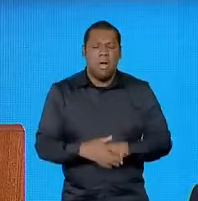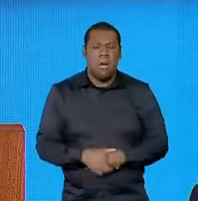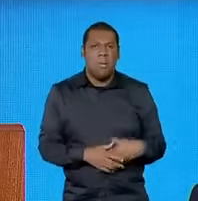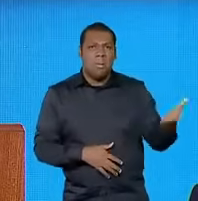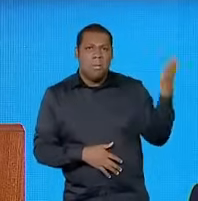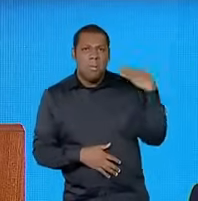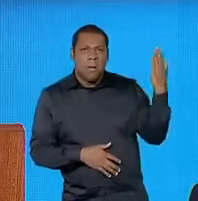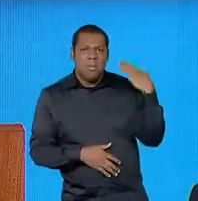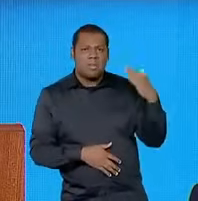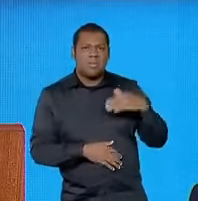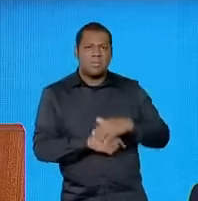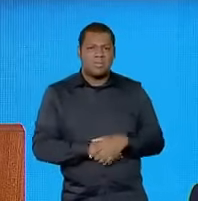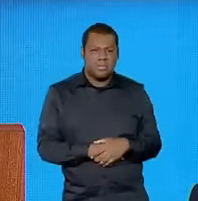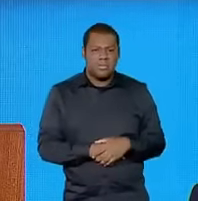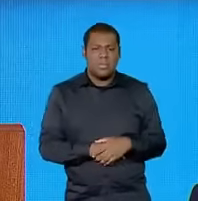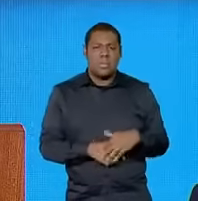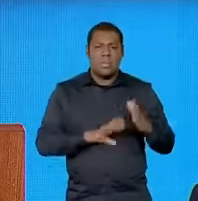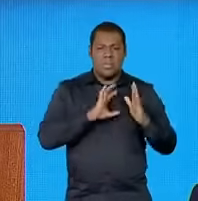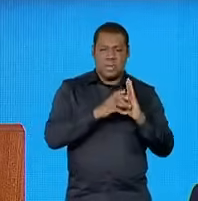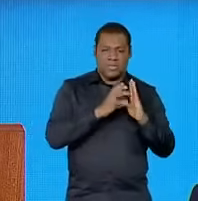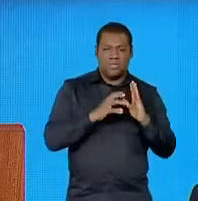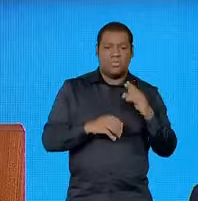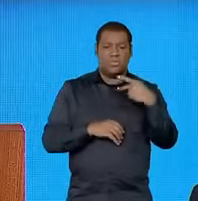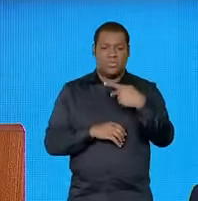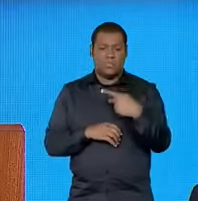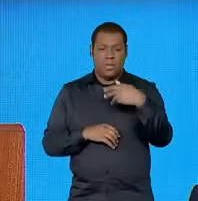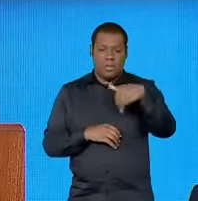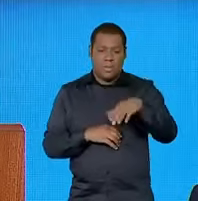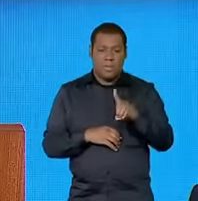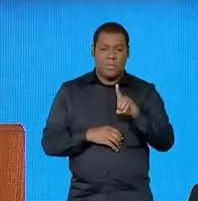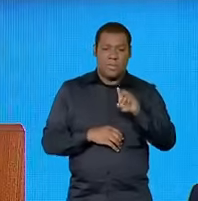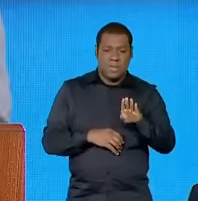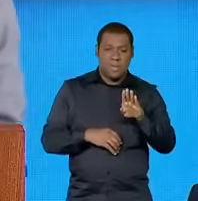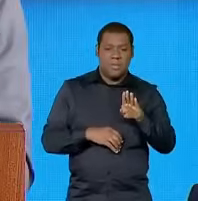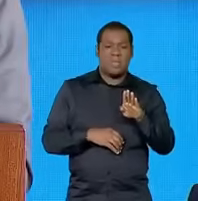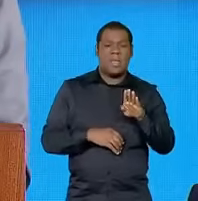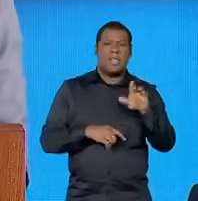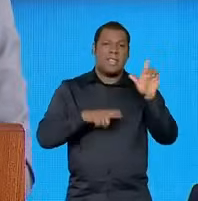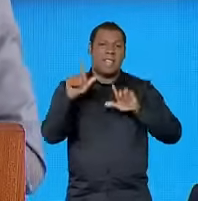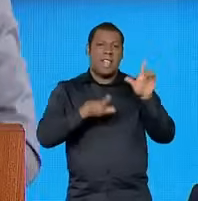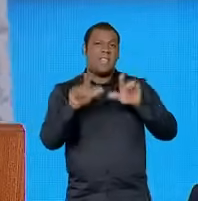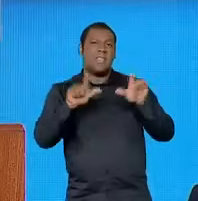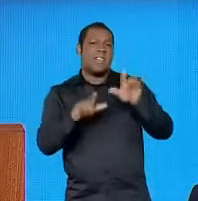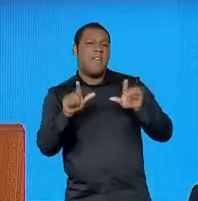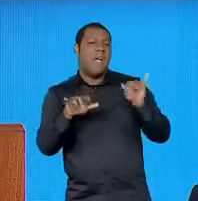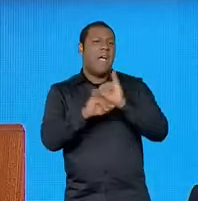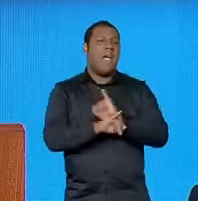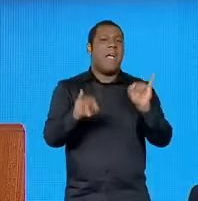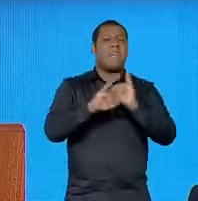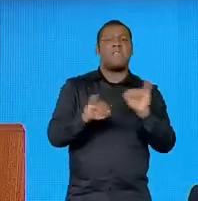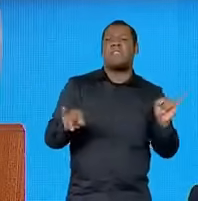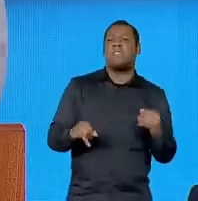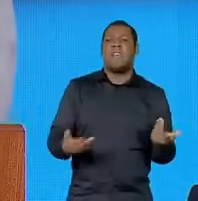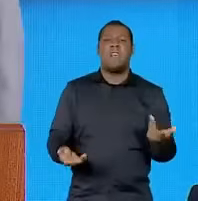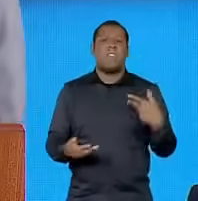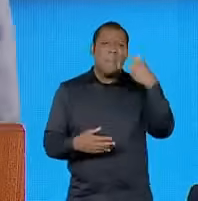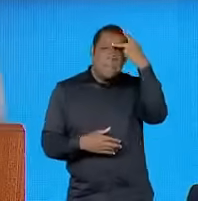tempo, a candidatura do PMDB na televisão fazia uma propaganda